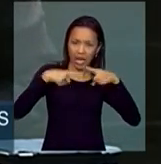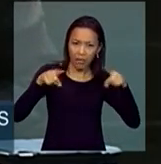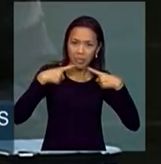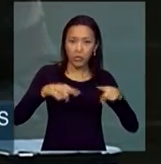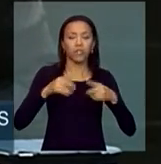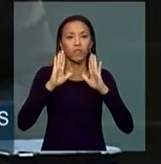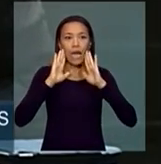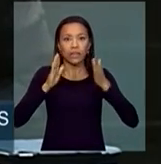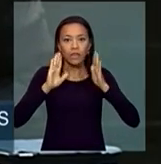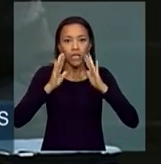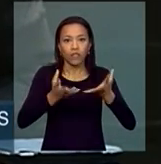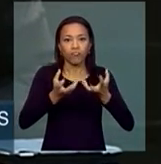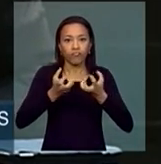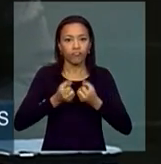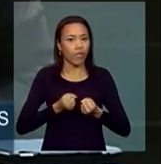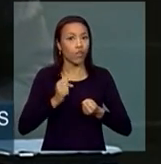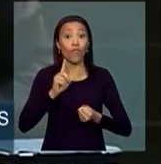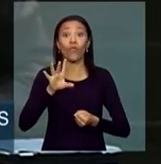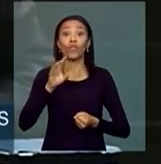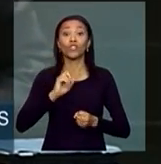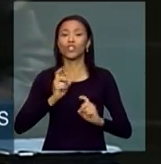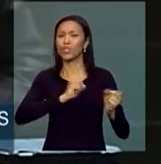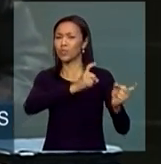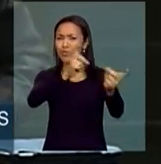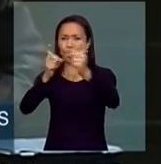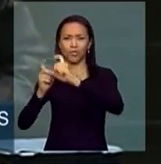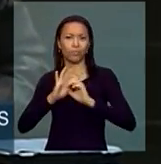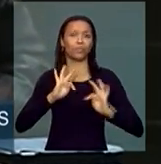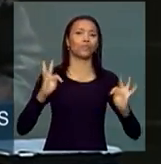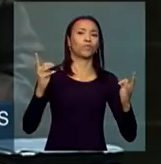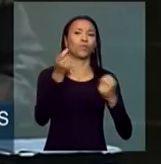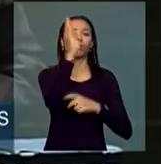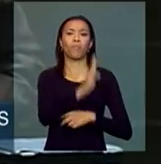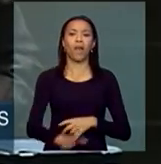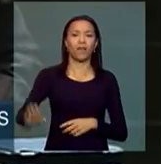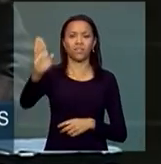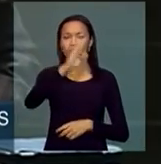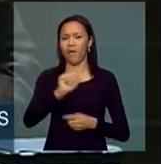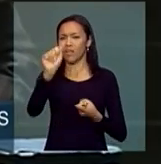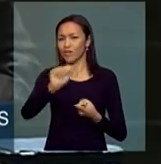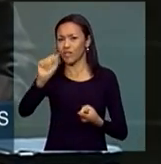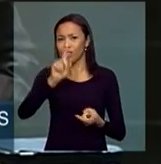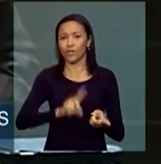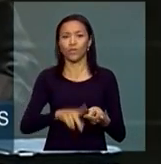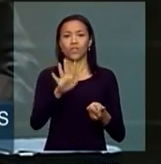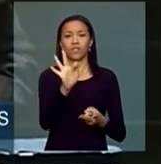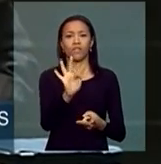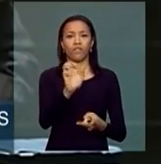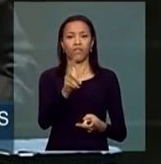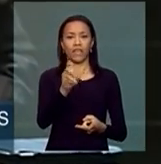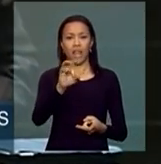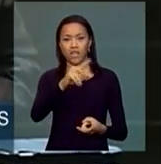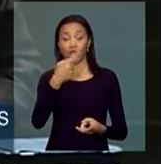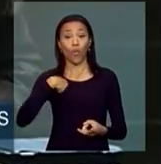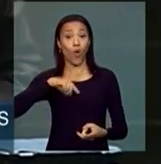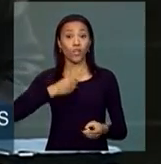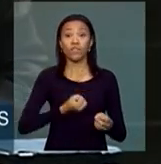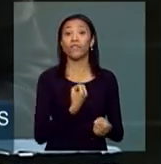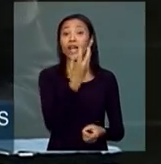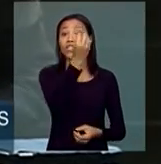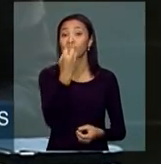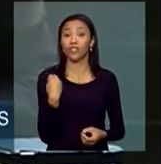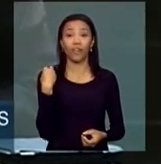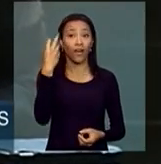Ministério da Agricultura, porque nós discutimos no país inteiro com todo o setor, associações, federações, nós viajamos o país inteiro para captar